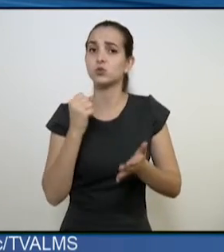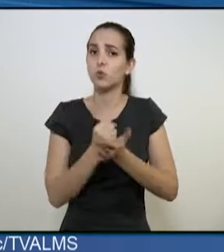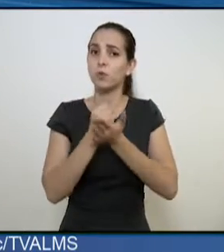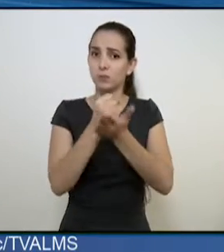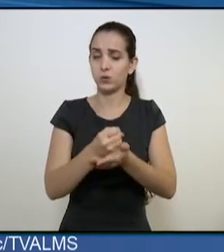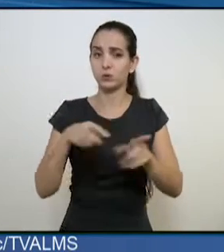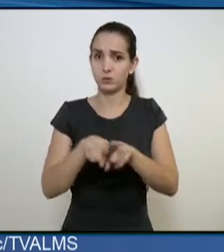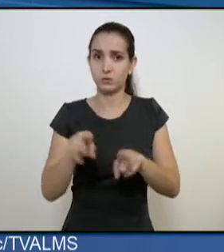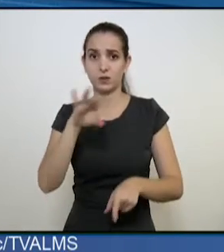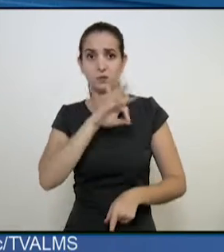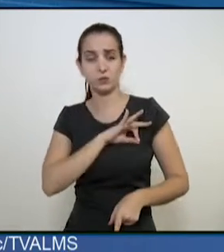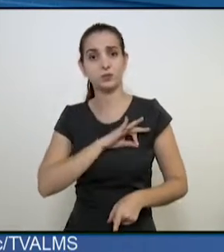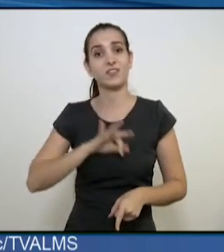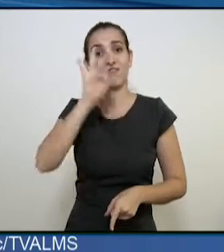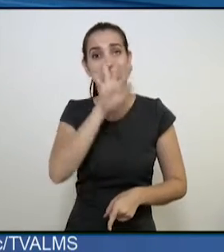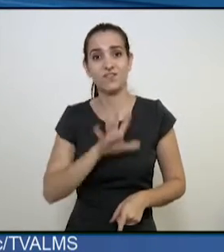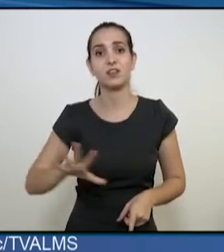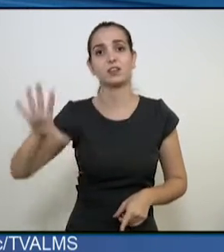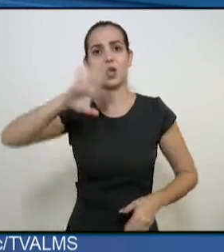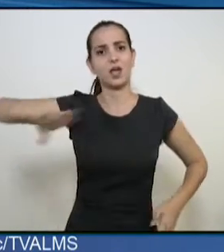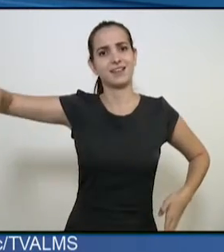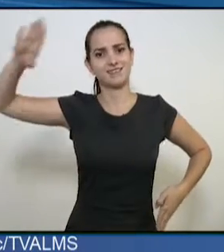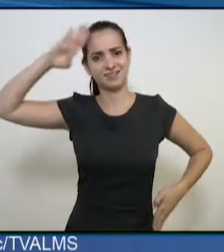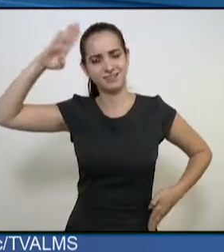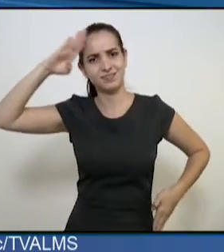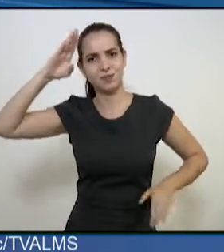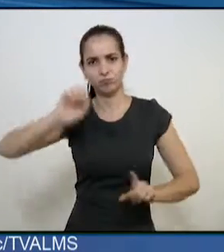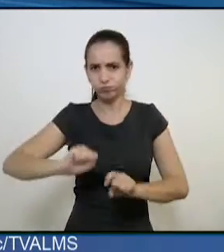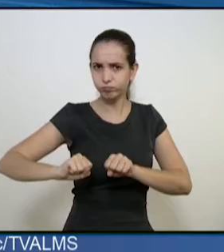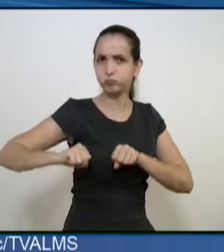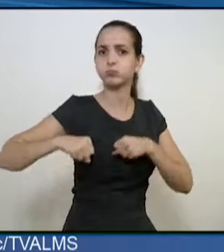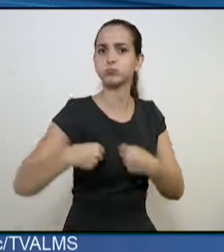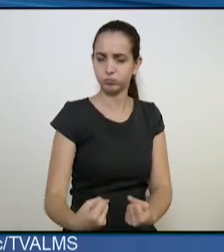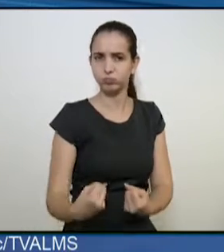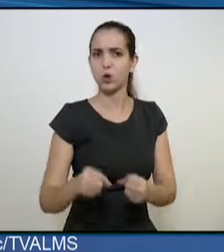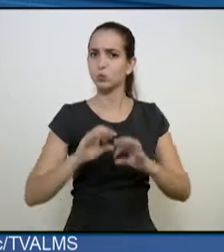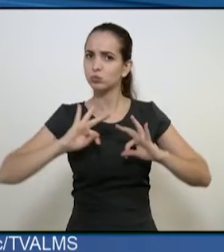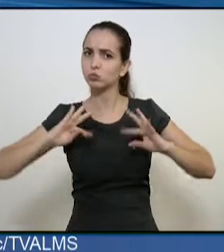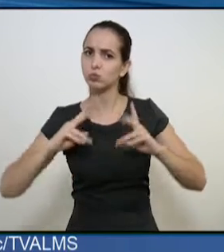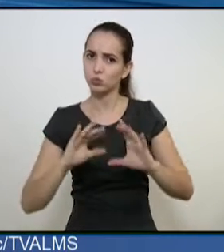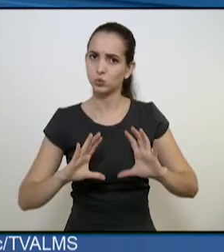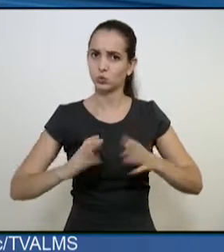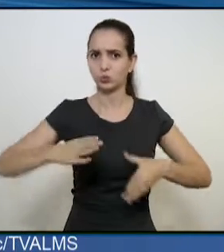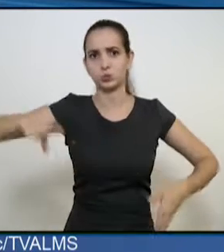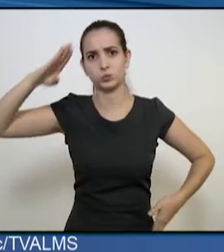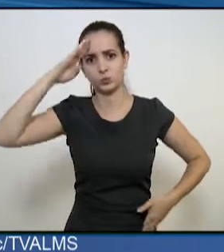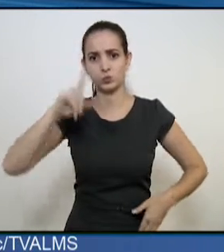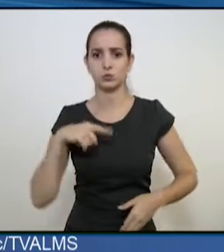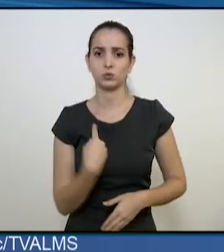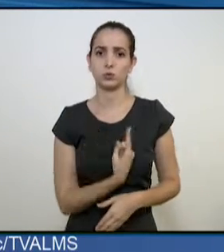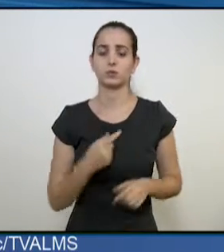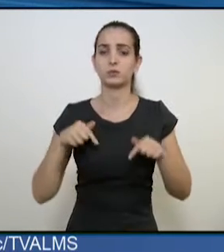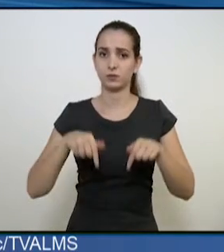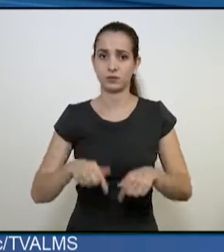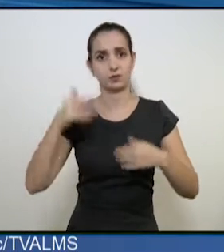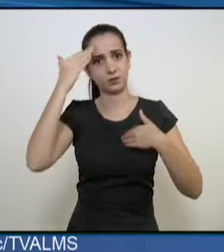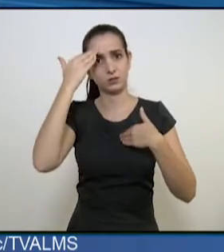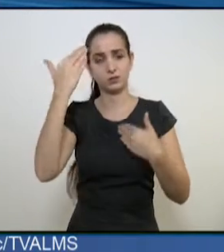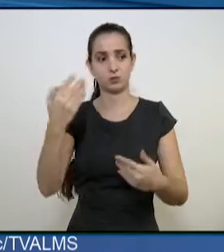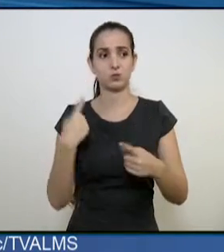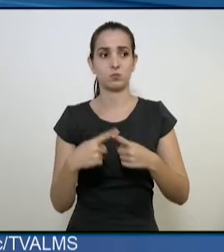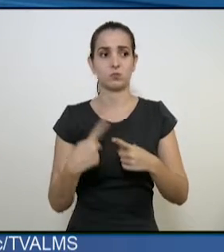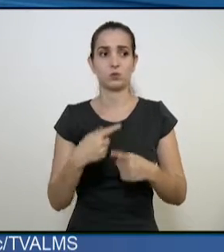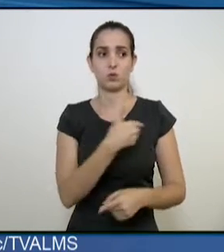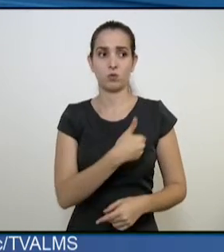apoio da Polícia Federal, com o apoio do Exército, das Forças Armadas, também nós ficamos aqui agradecidos, porque o